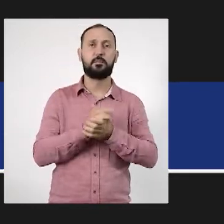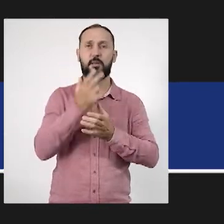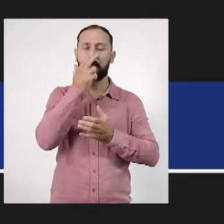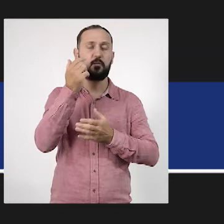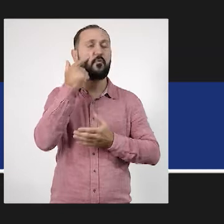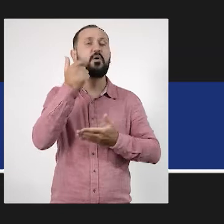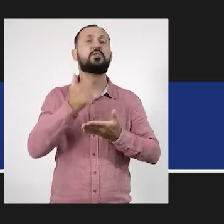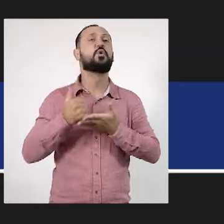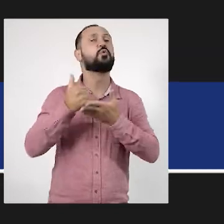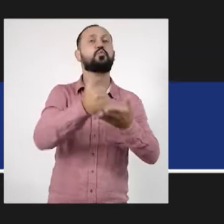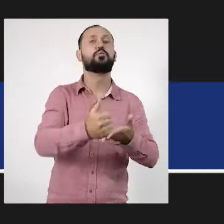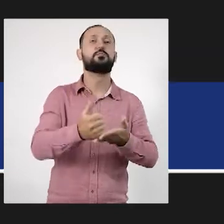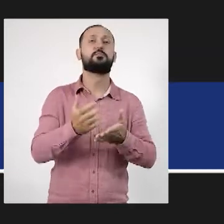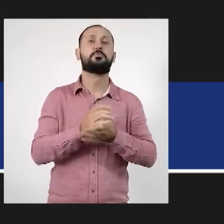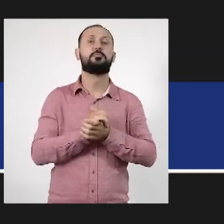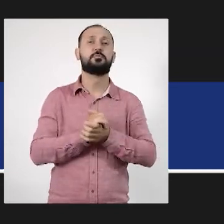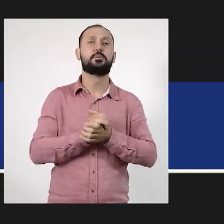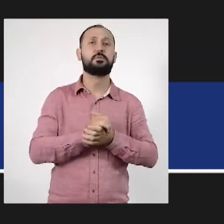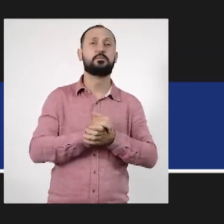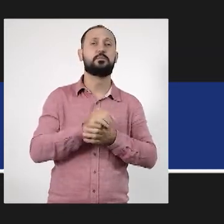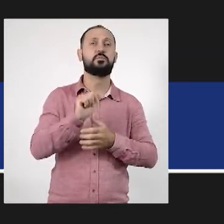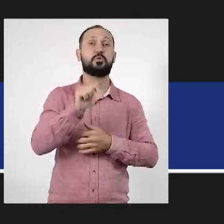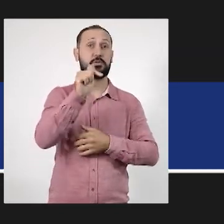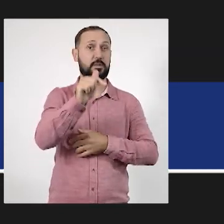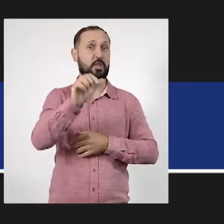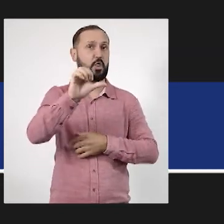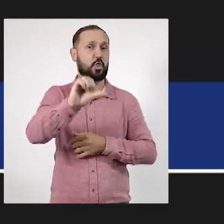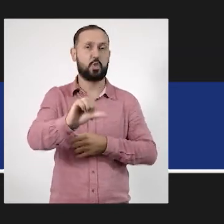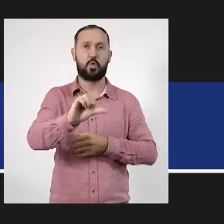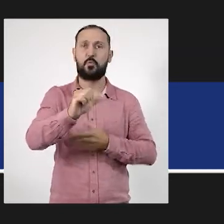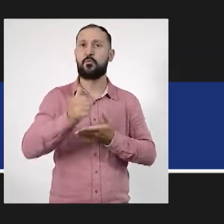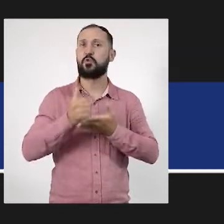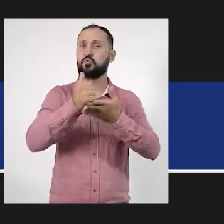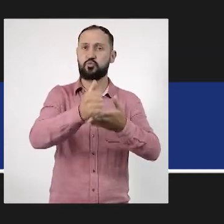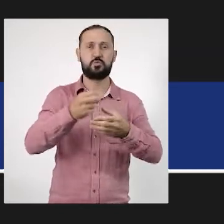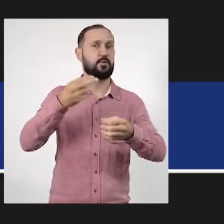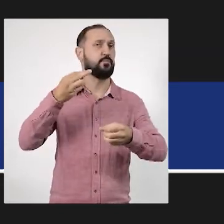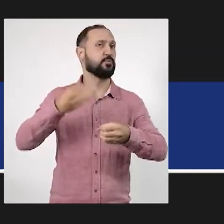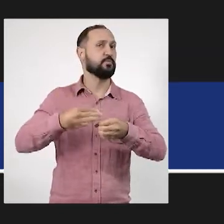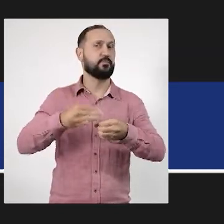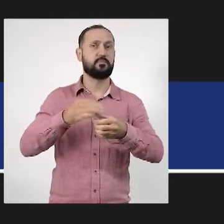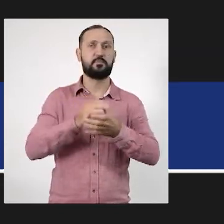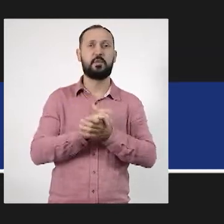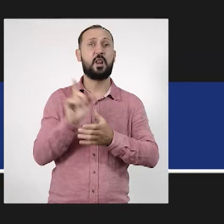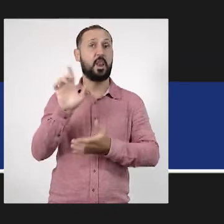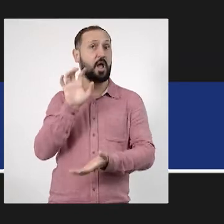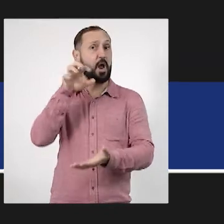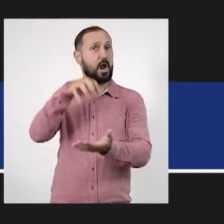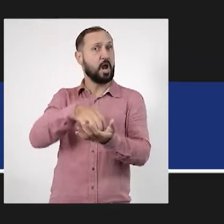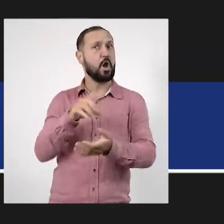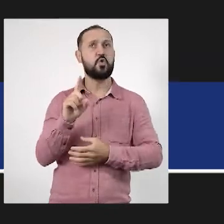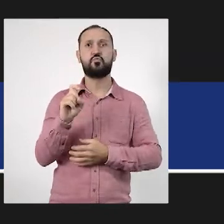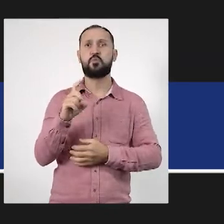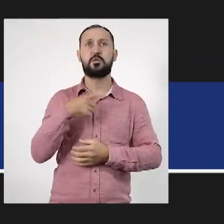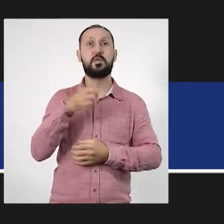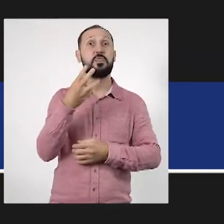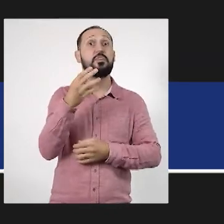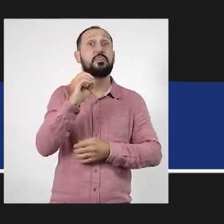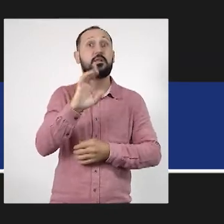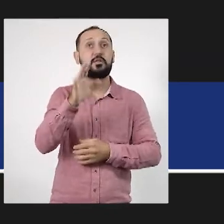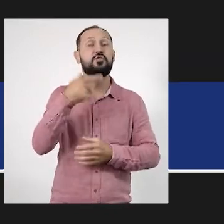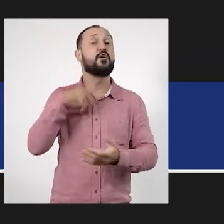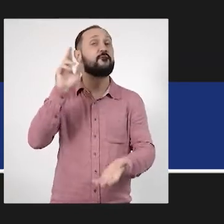Não vejo colaboração com os 79 municípios, com os prefeitos. A aldeia indígena de Dourados, que hoje tem 30